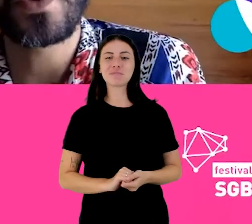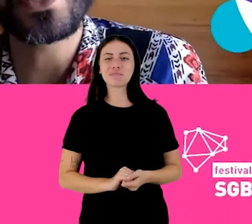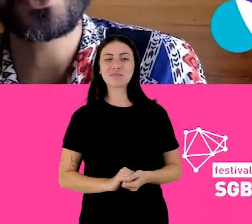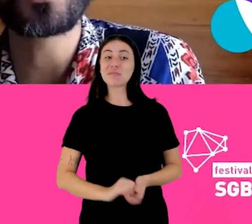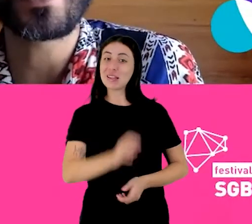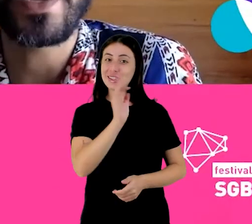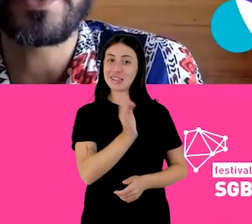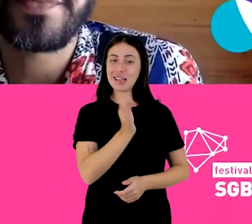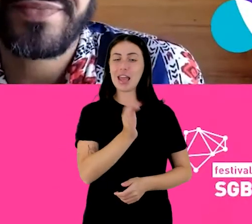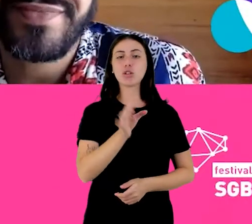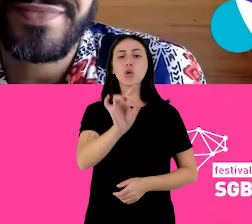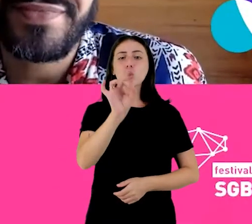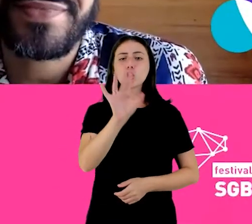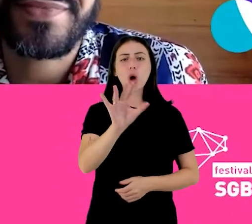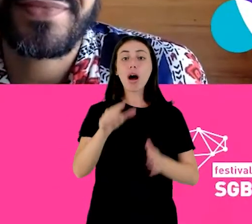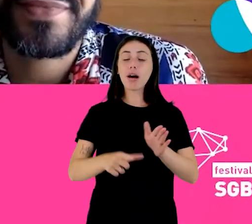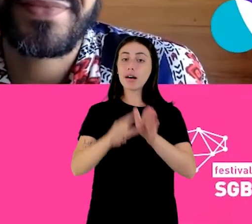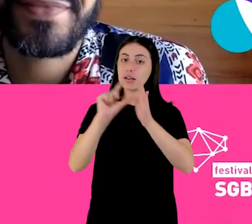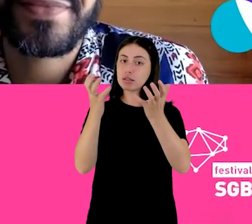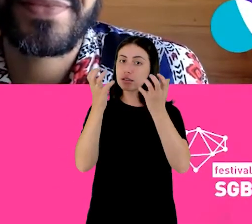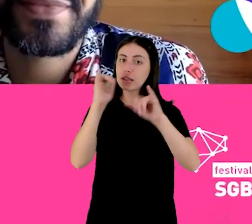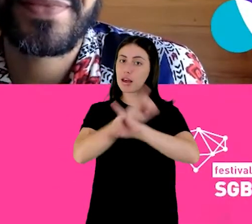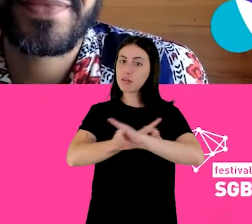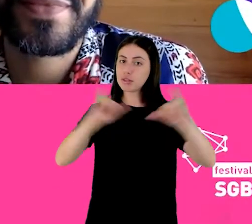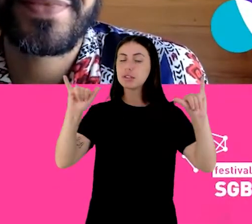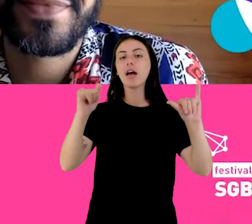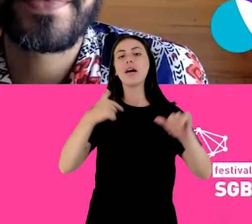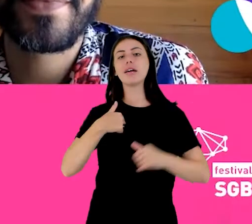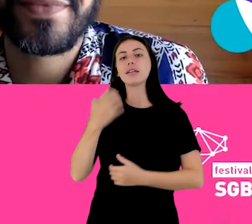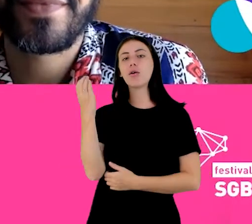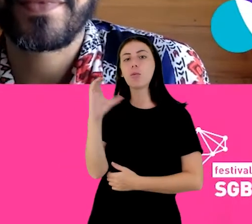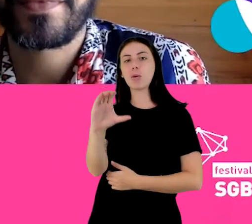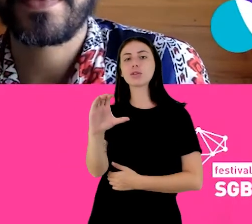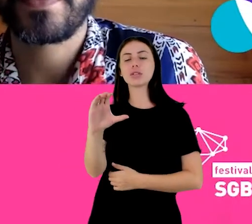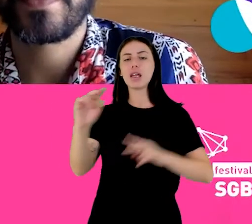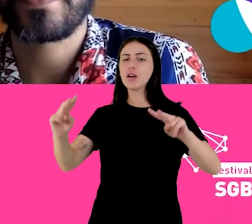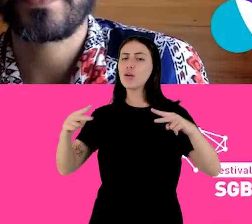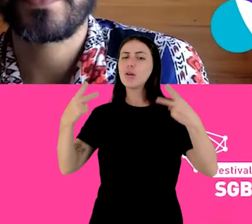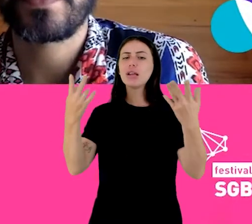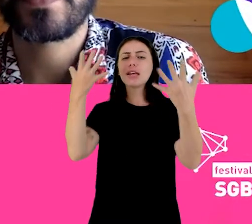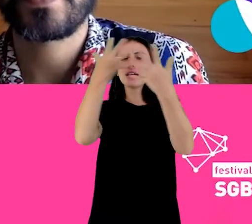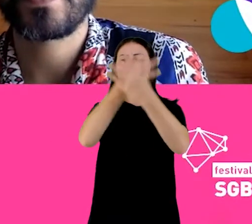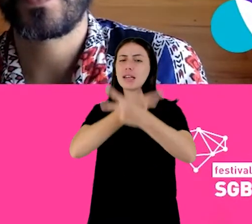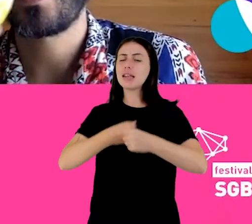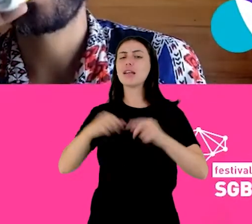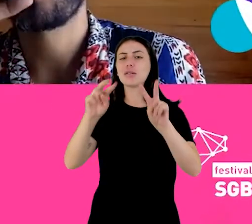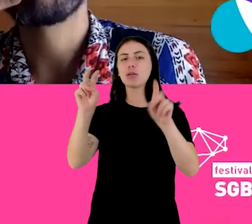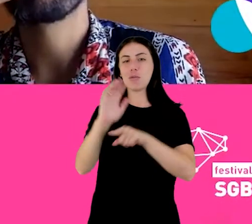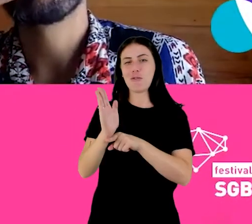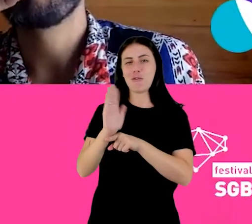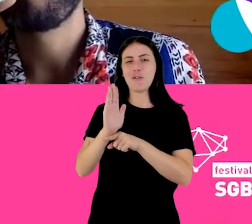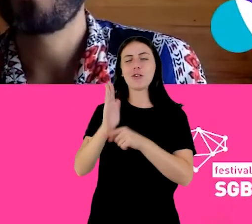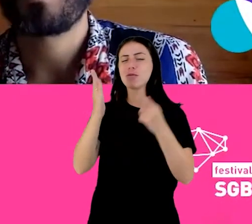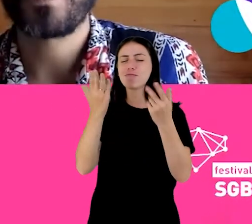causa, com esse tipo de trabalho. Vou falar. Antes, eu coloquei aqui o link de um filminho lindo sobre o